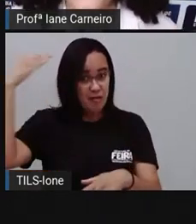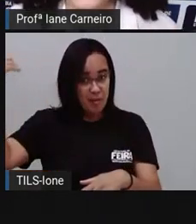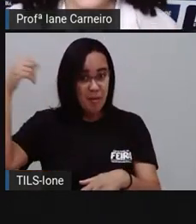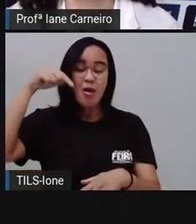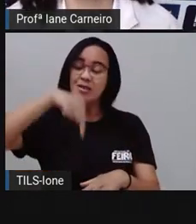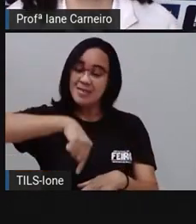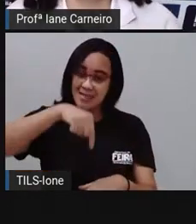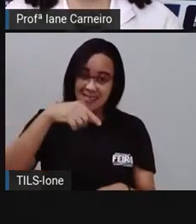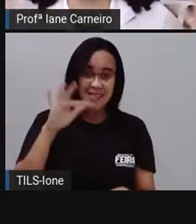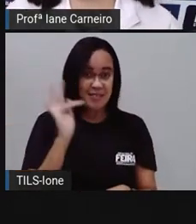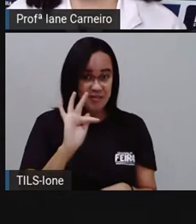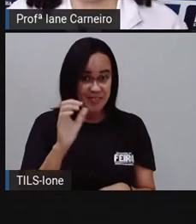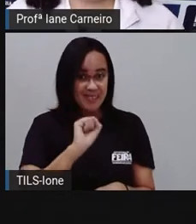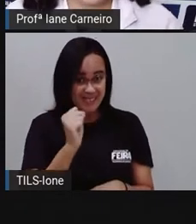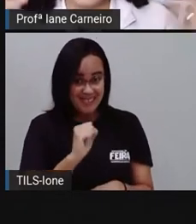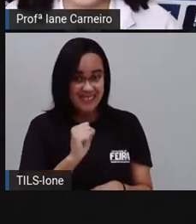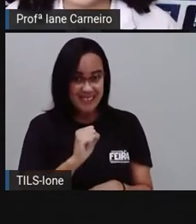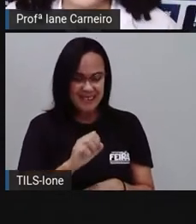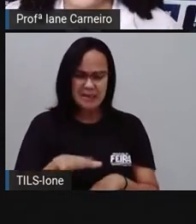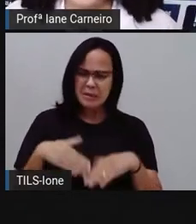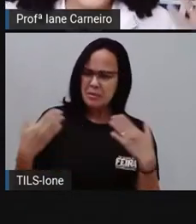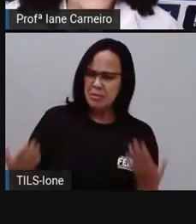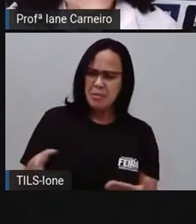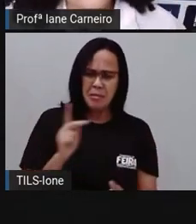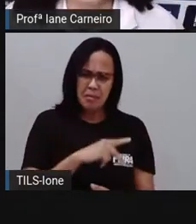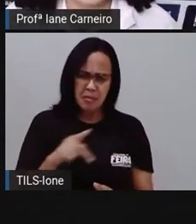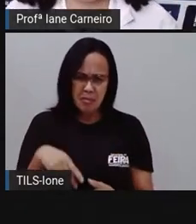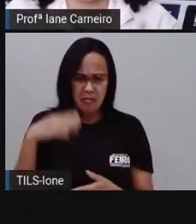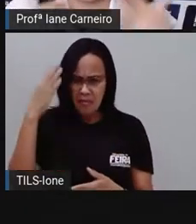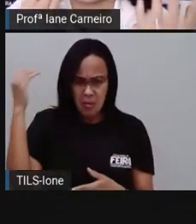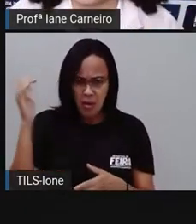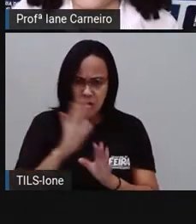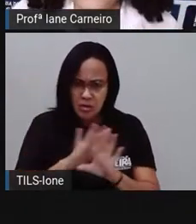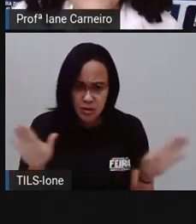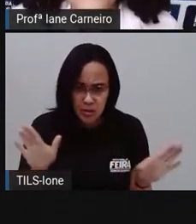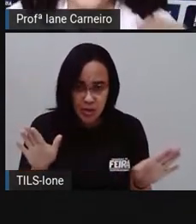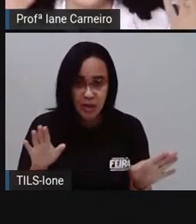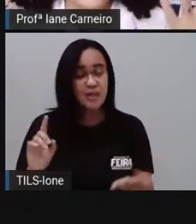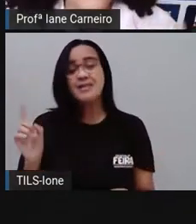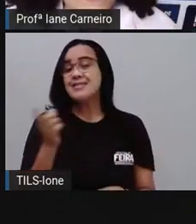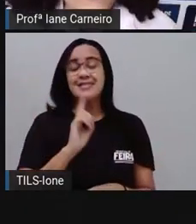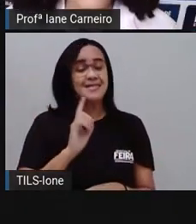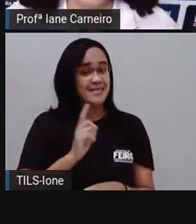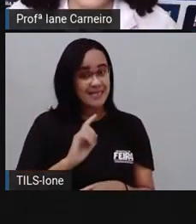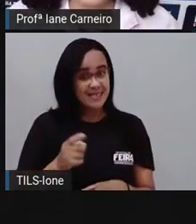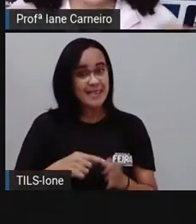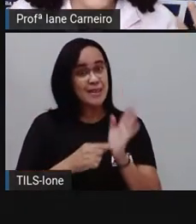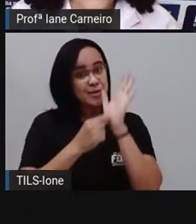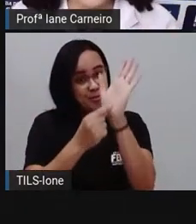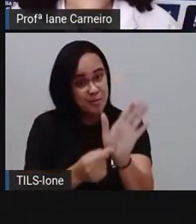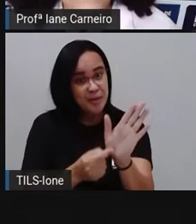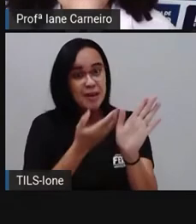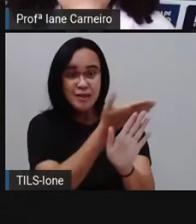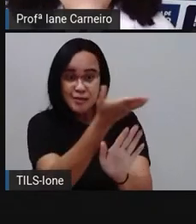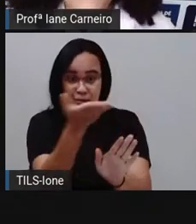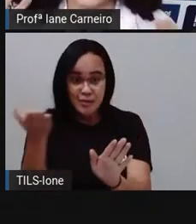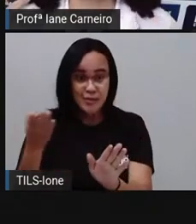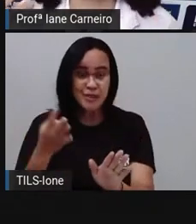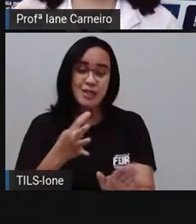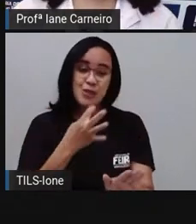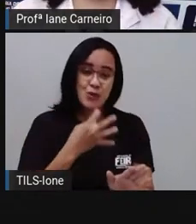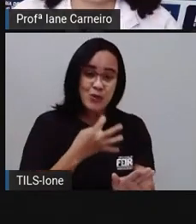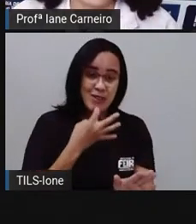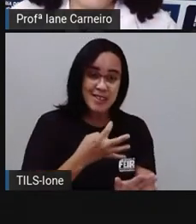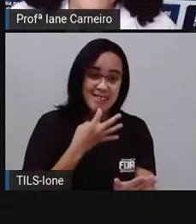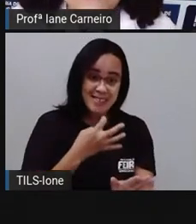nossa cidade, né? Mas só pessoas famosas não, né? A Pró está trazendo aqui para você conhecer e ver que nossa cidade, né, ela